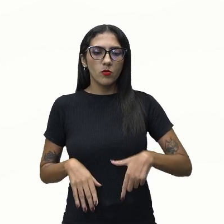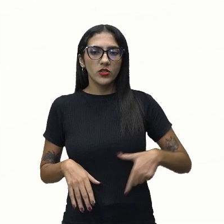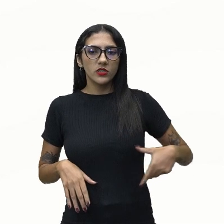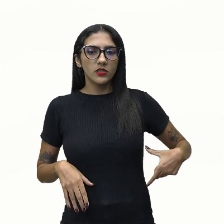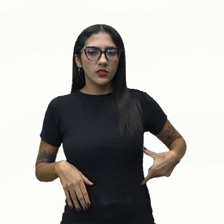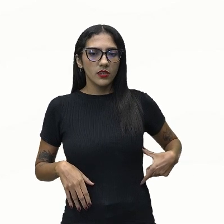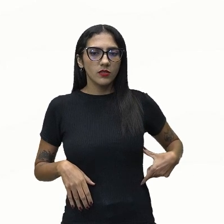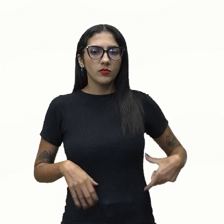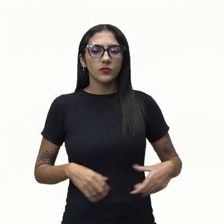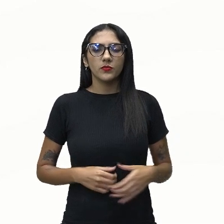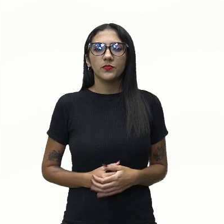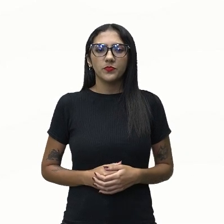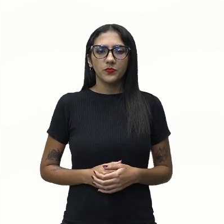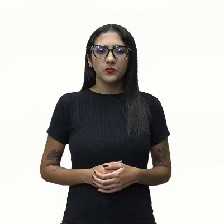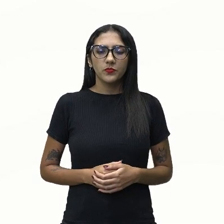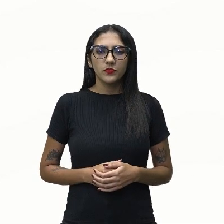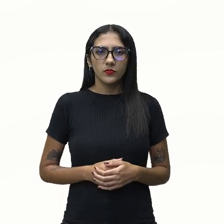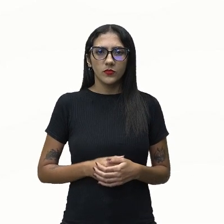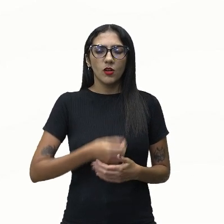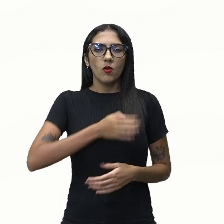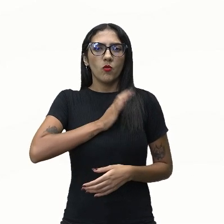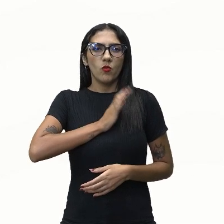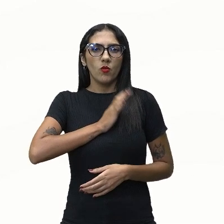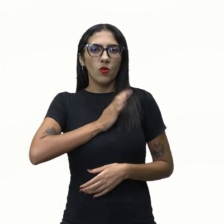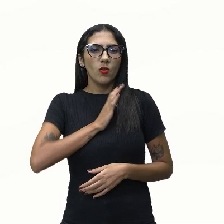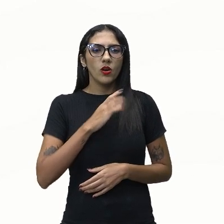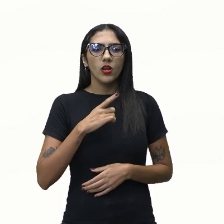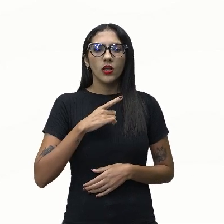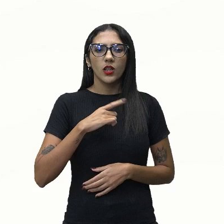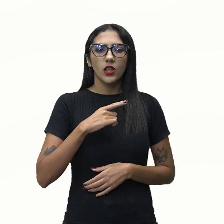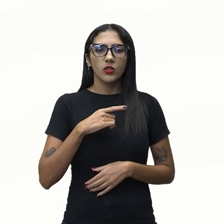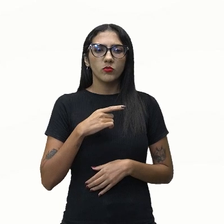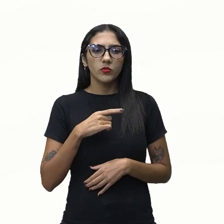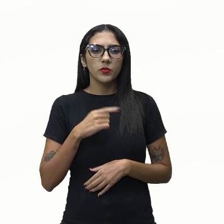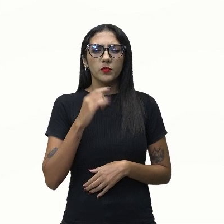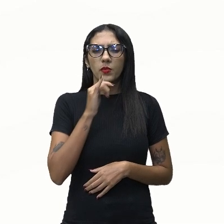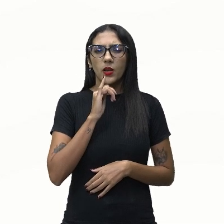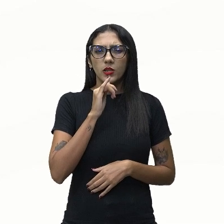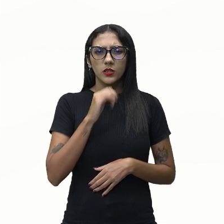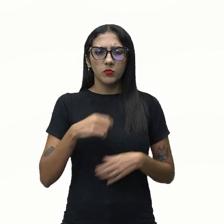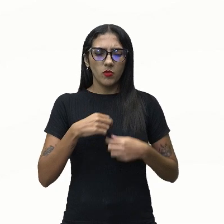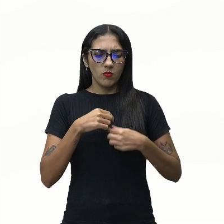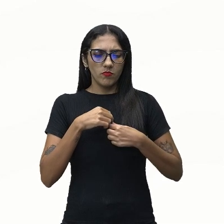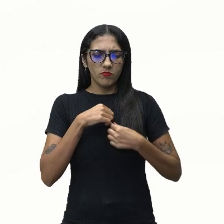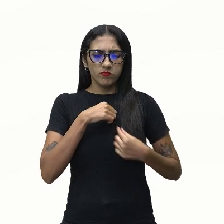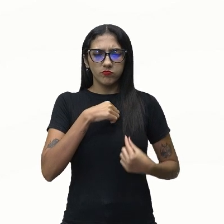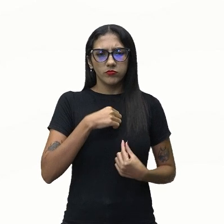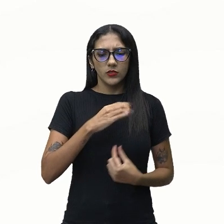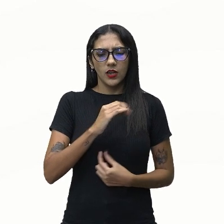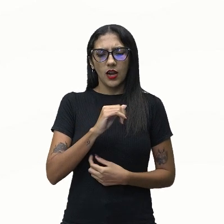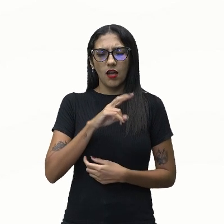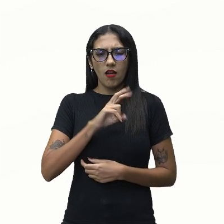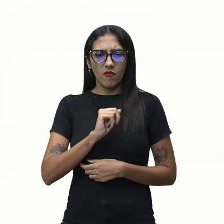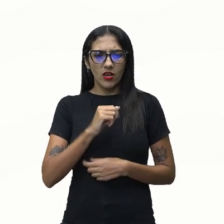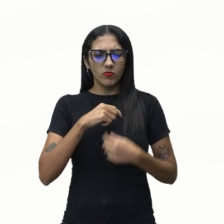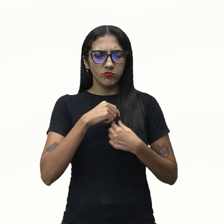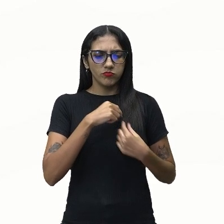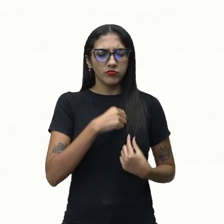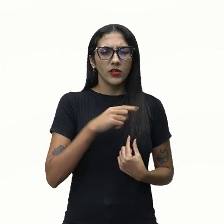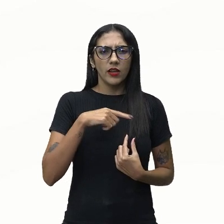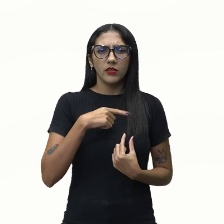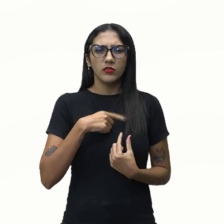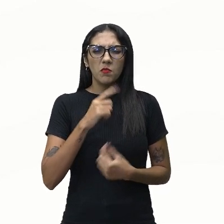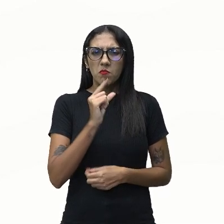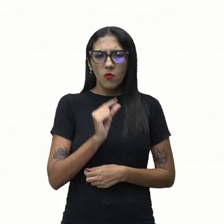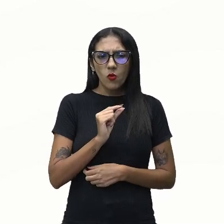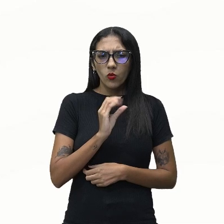esse sangue que chega ao coração pelas veias cava, por exemplo, ele é um sangue que está pobre em oxigênio, tá? Então ele